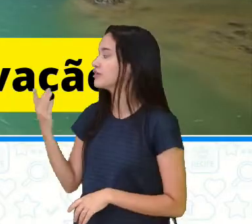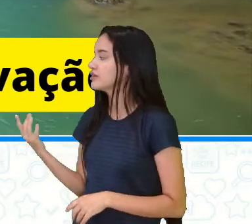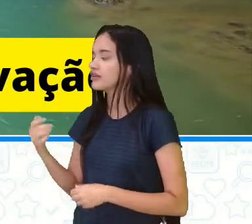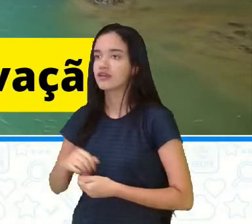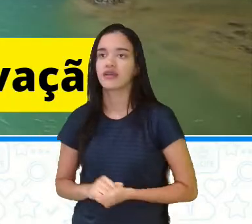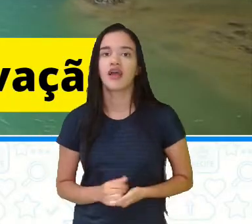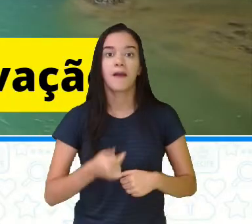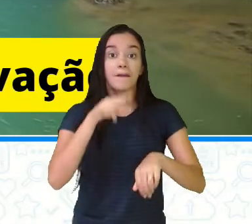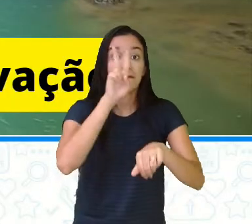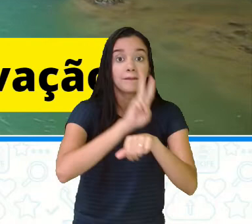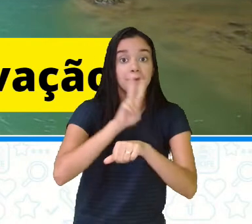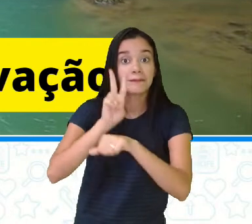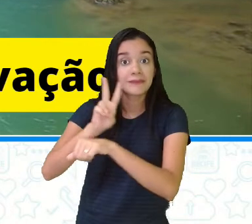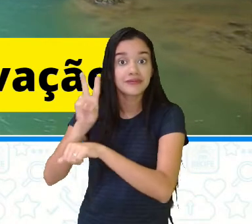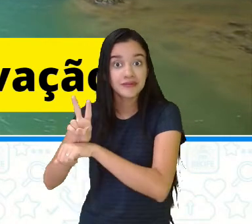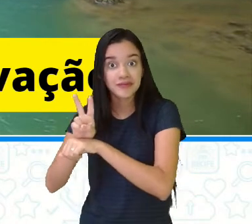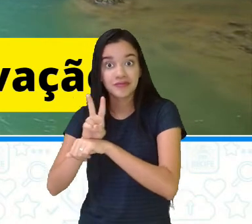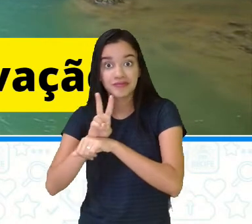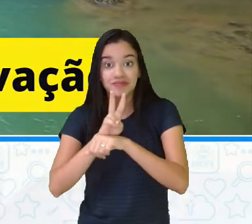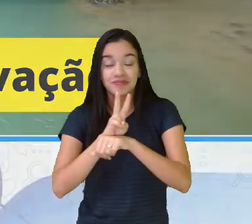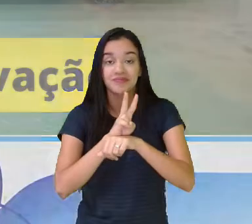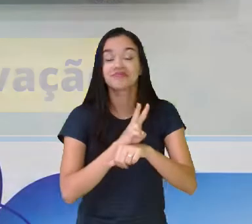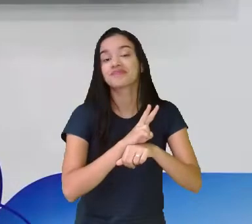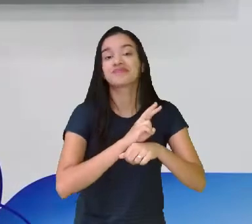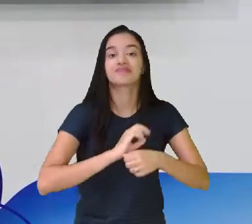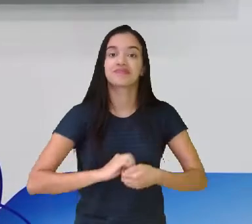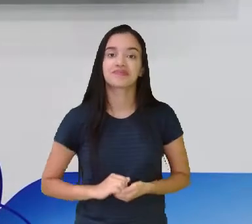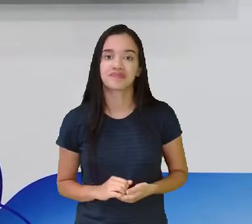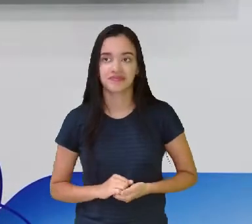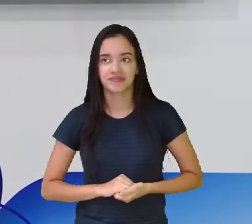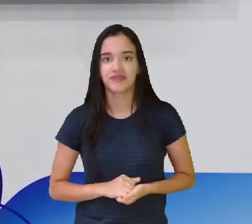ó. Preservação,